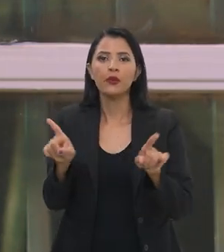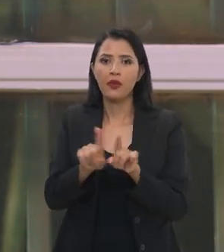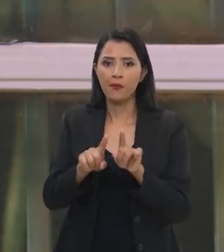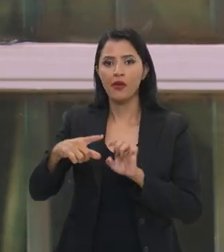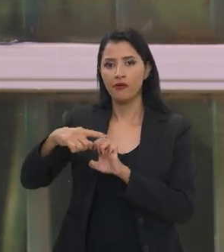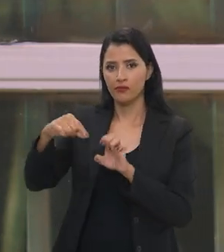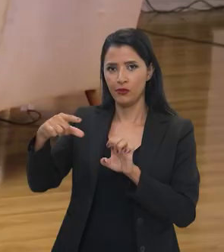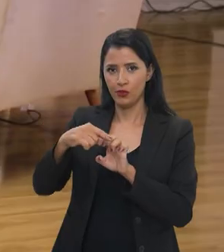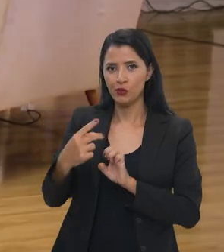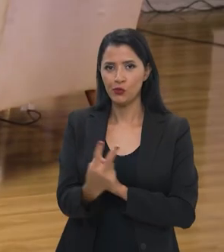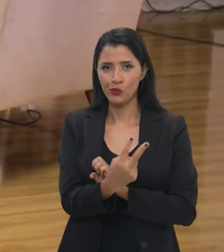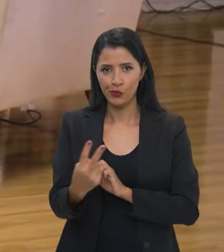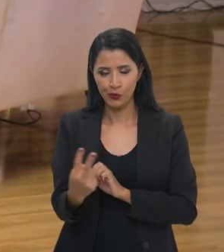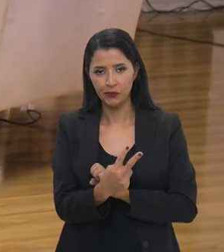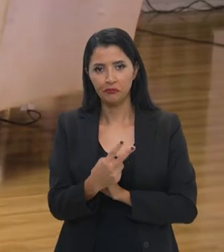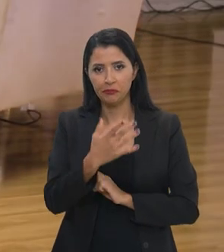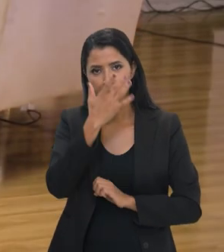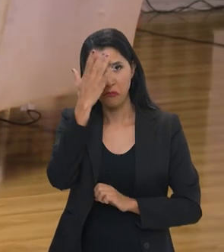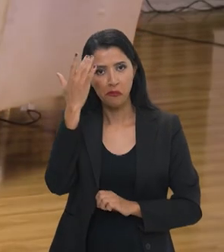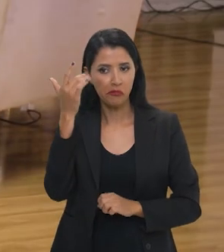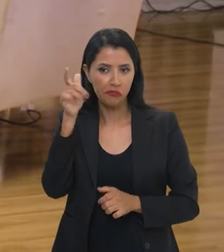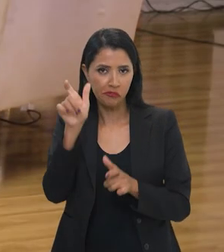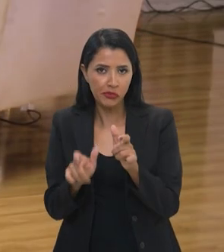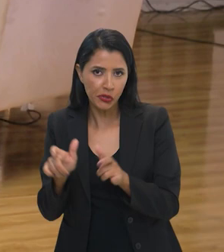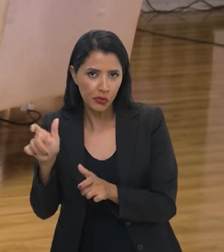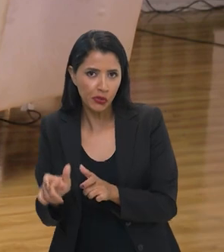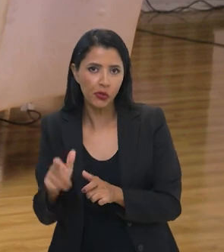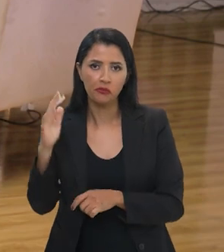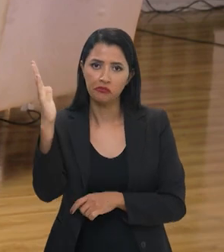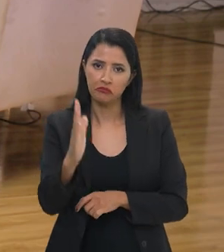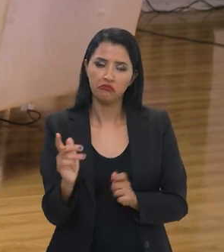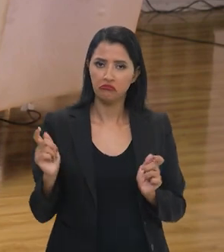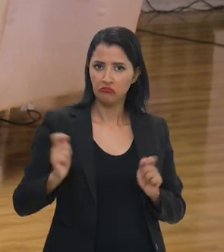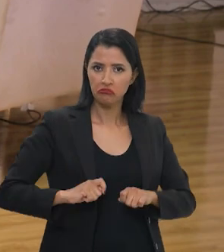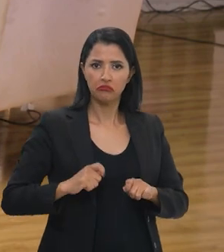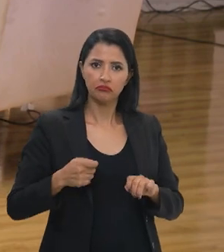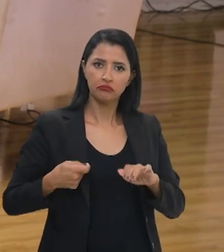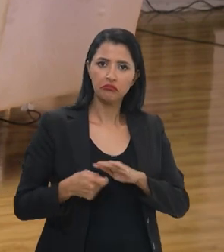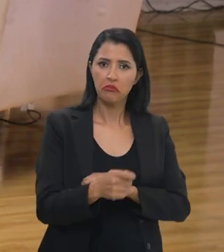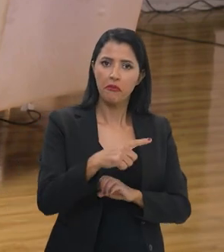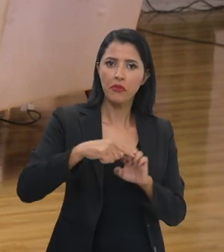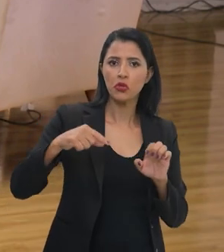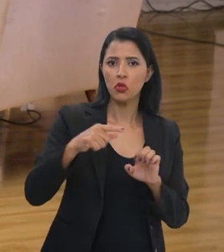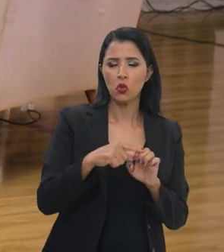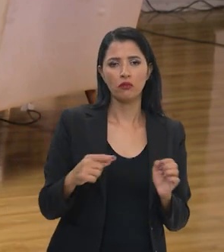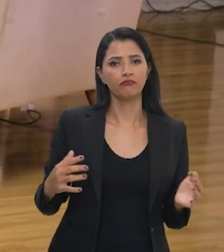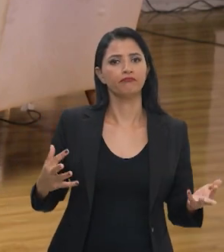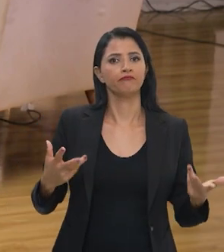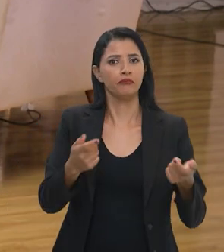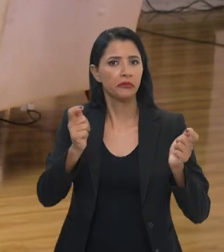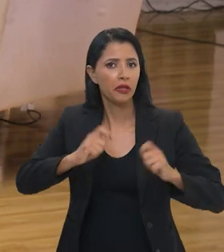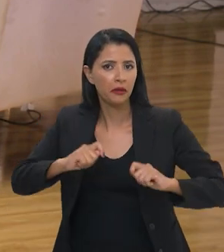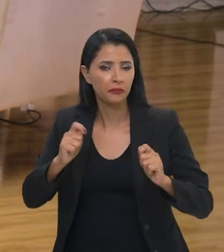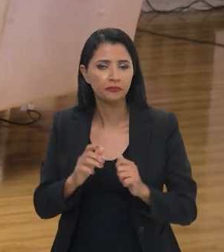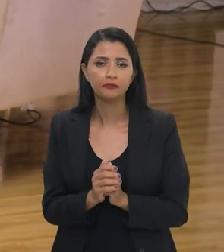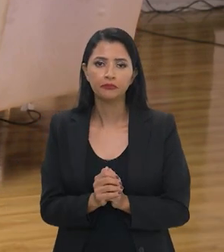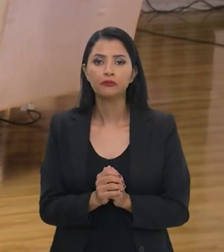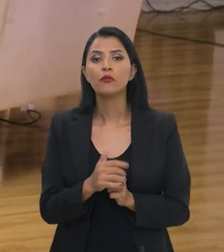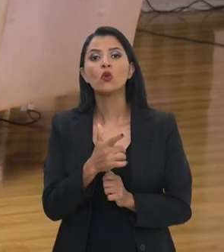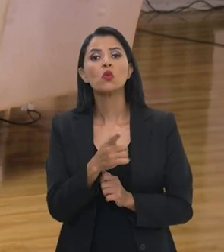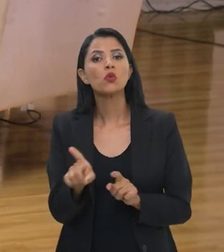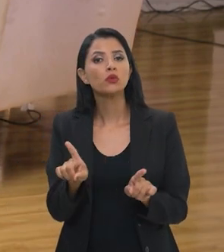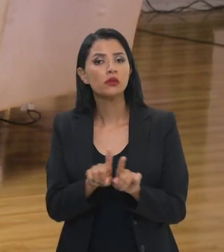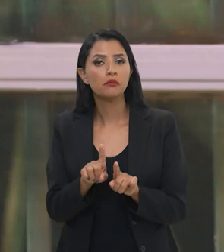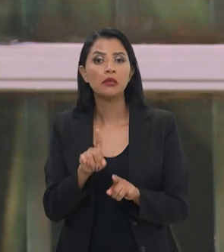o empreendedorismo o brasileiro a brasileira tem uma capacidade empreendedora extraordinária o